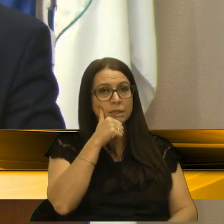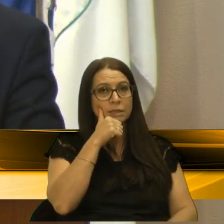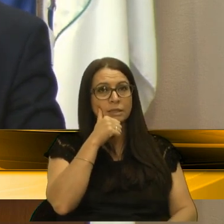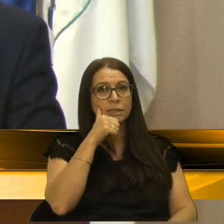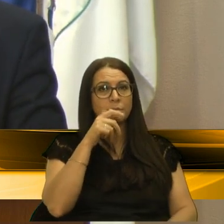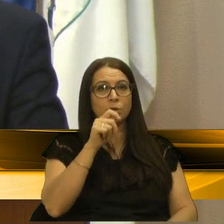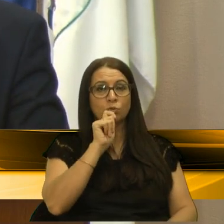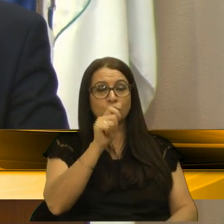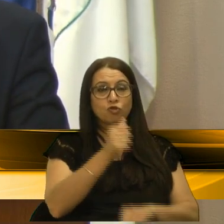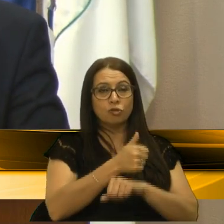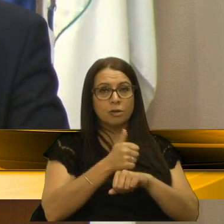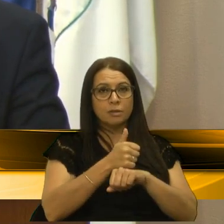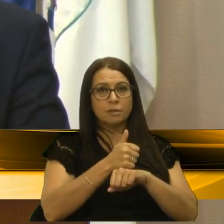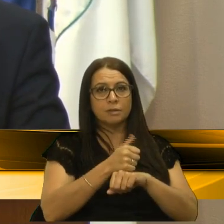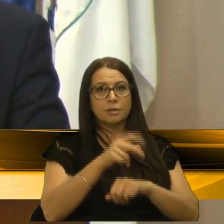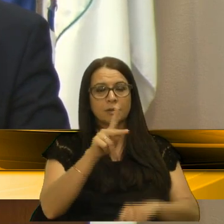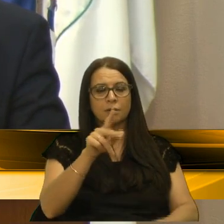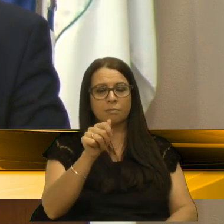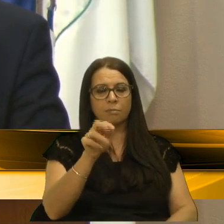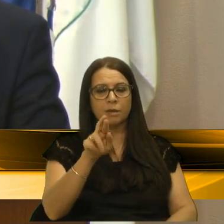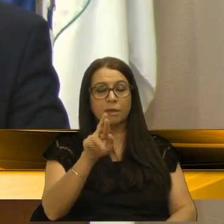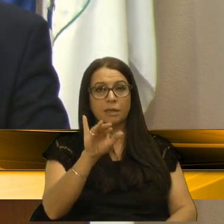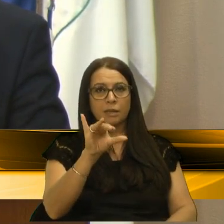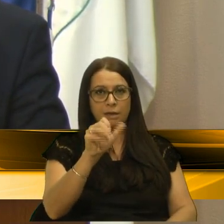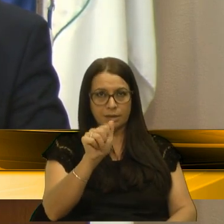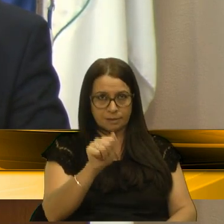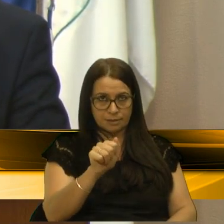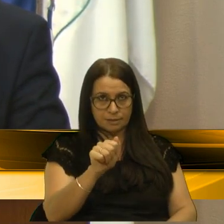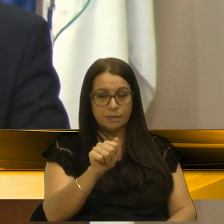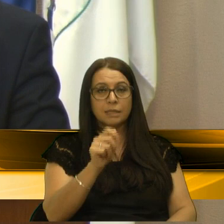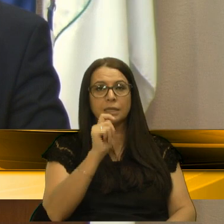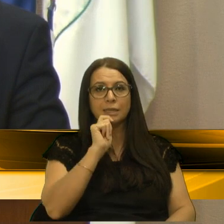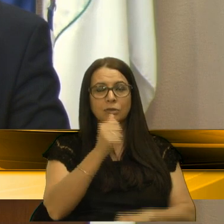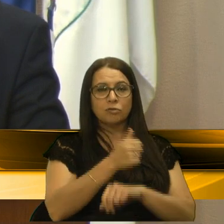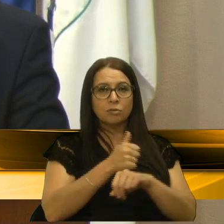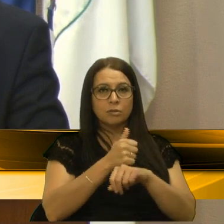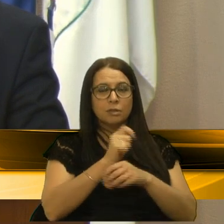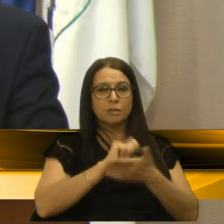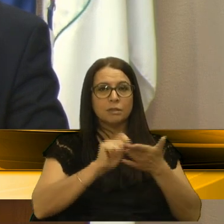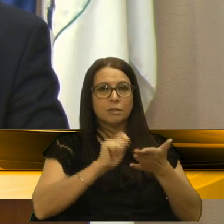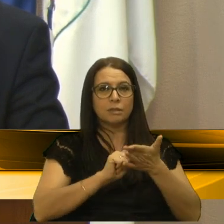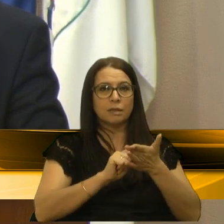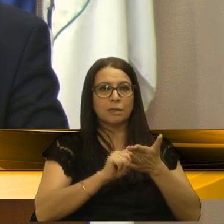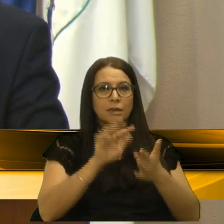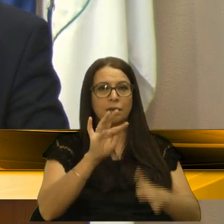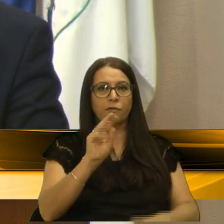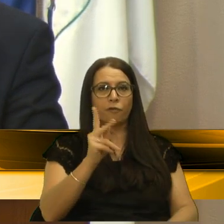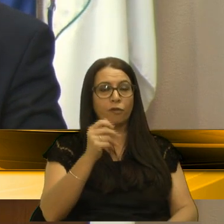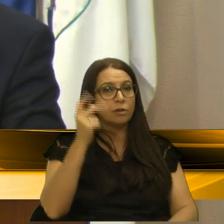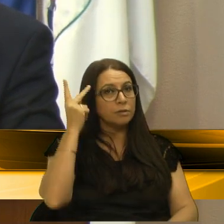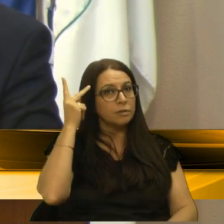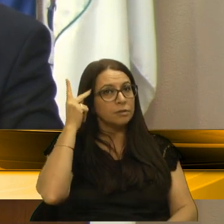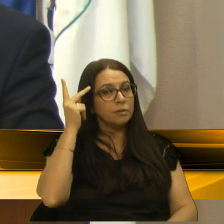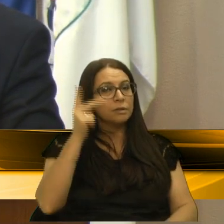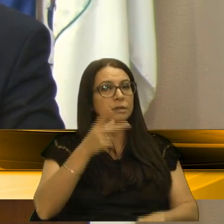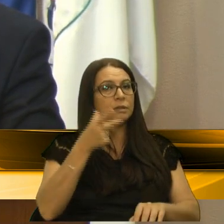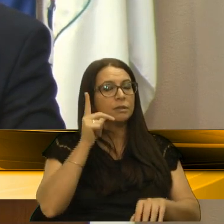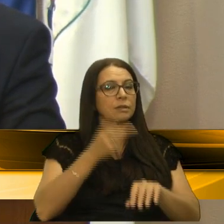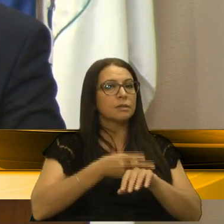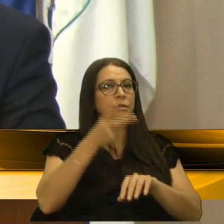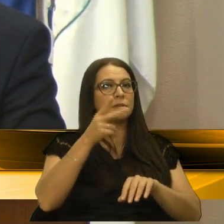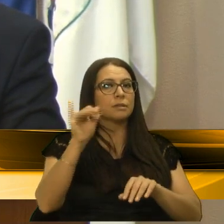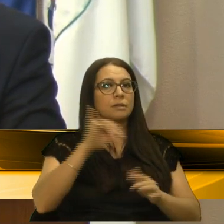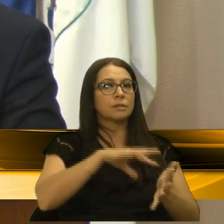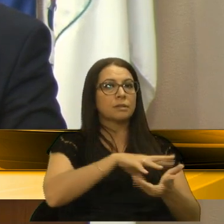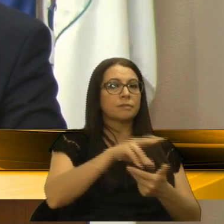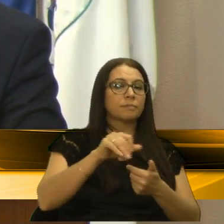jornalistas. A Patrícia Toledo de Campos de Melo, jornalista, escritora, repórter da Folha de São Paulo, que ganhou o Prêmio Internacional de Liberdade